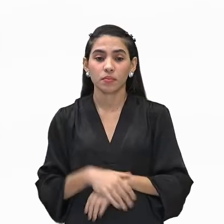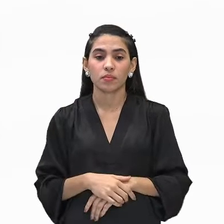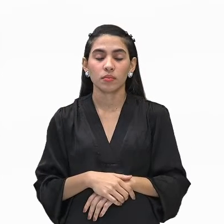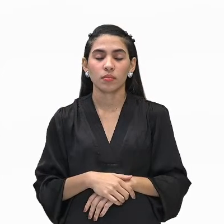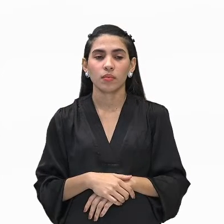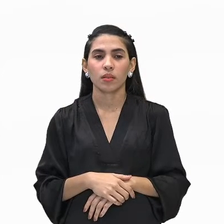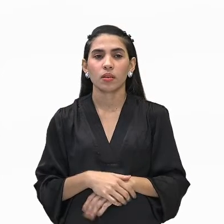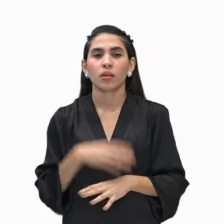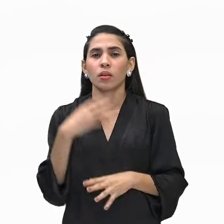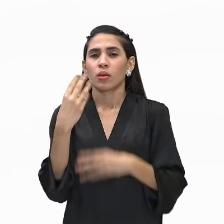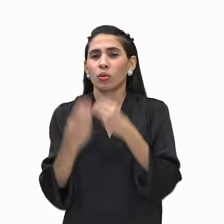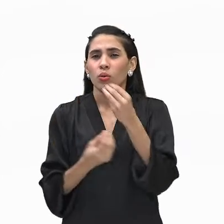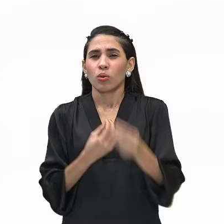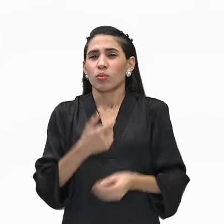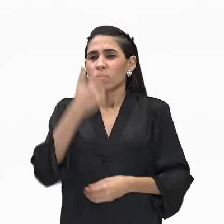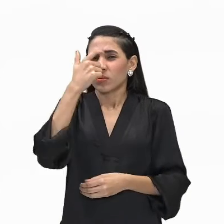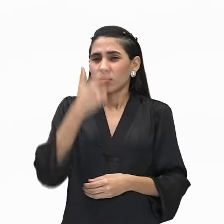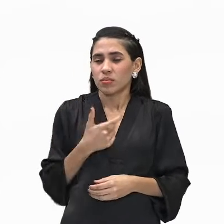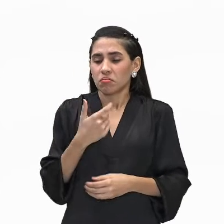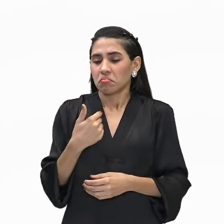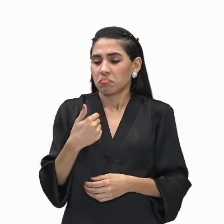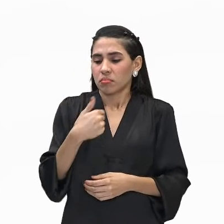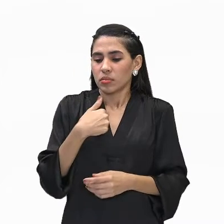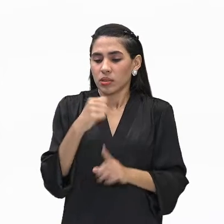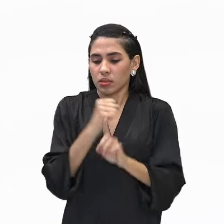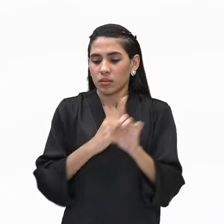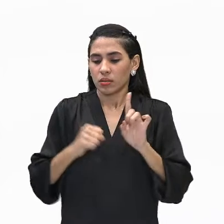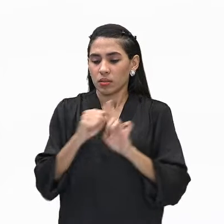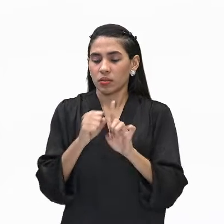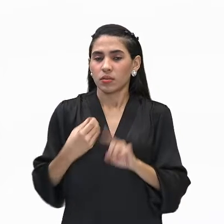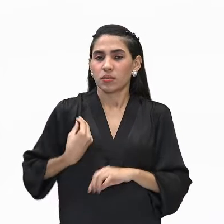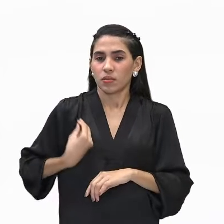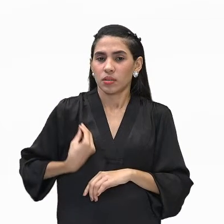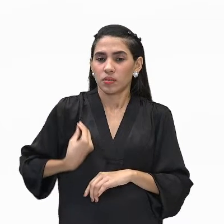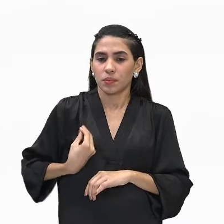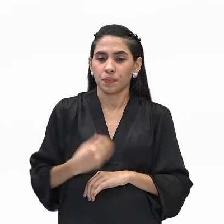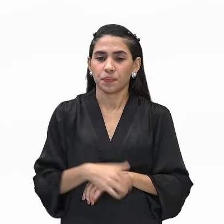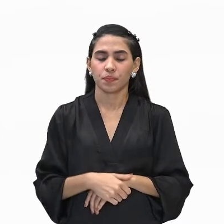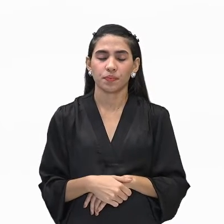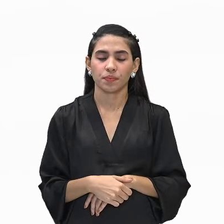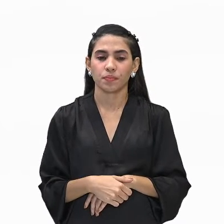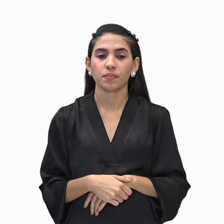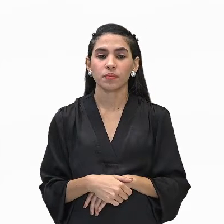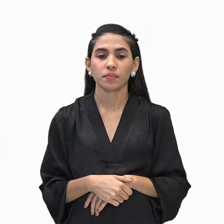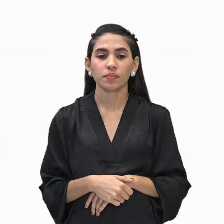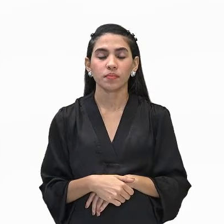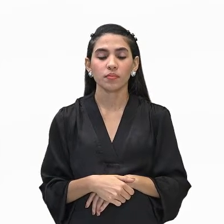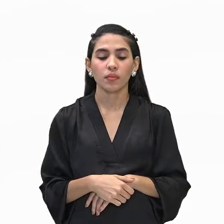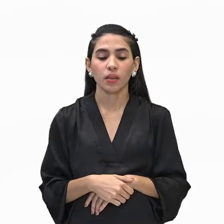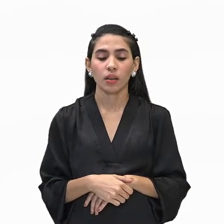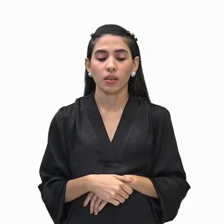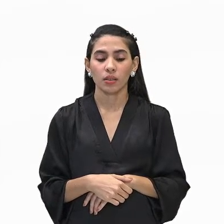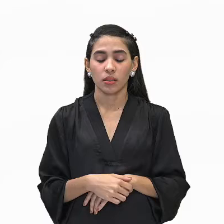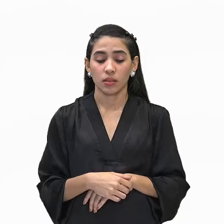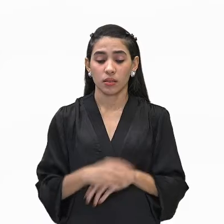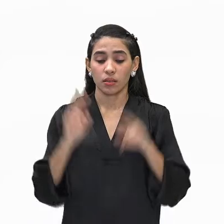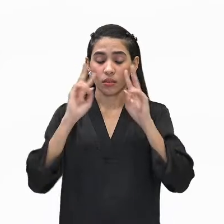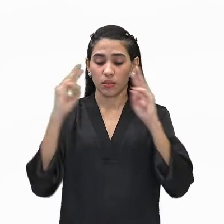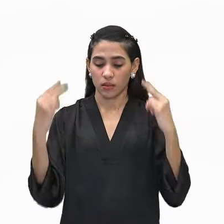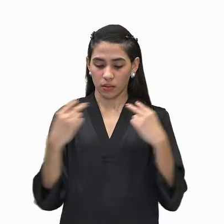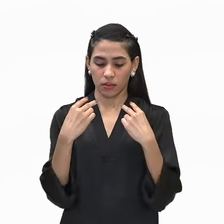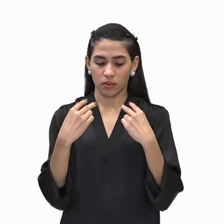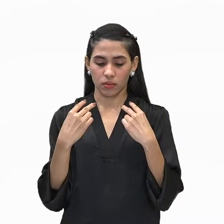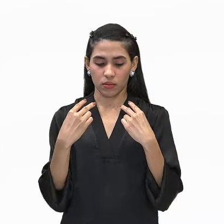eu me identifico na sociedade em que estou inserido? De que maneira que eu me enxergo? Quem sou eu no meio